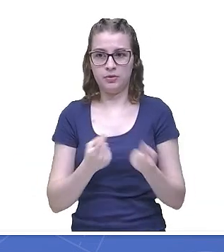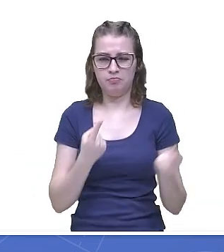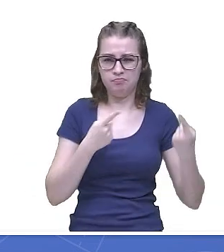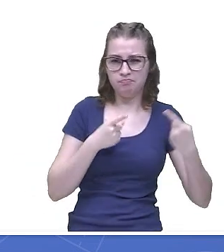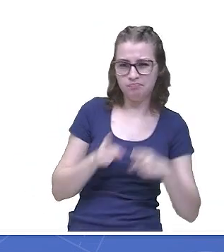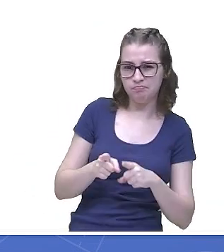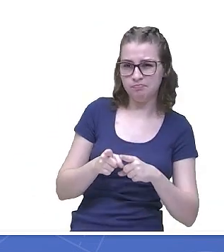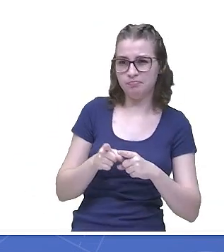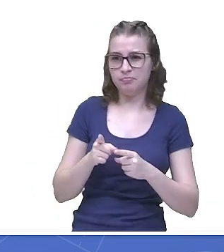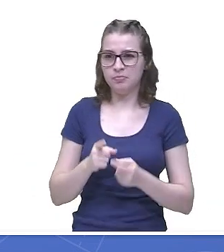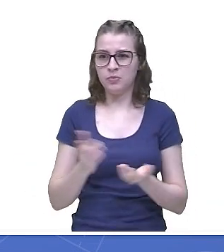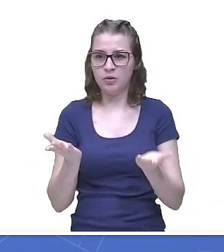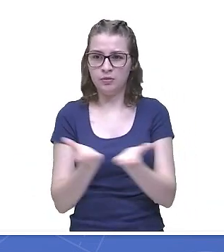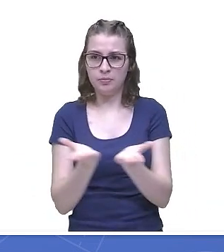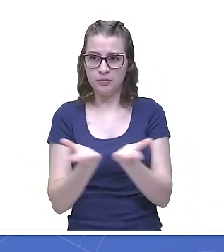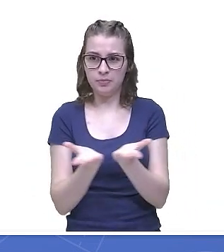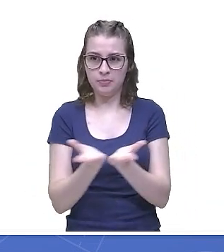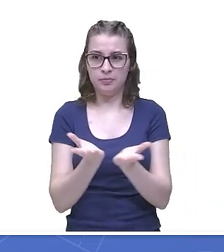matrimonial. Até